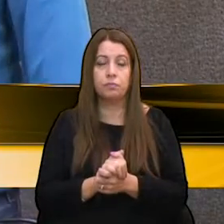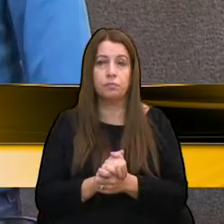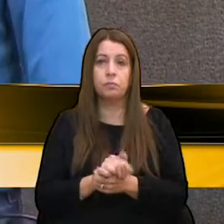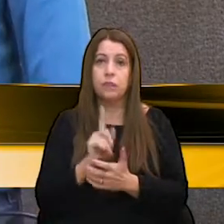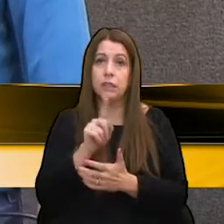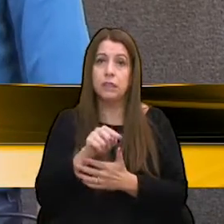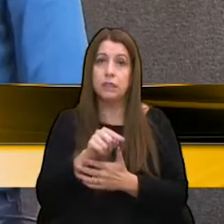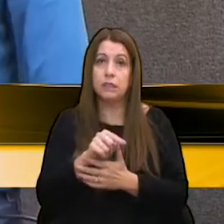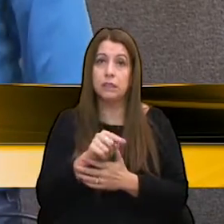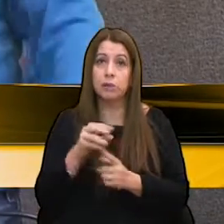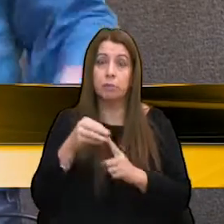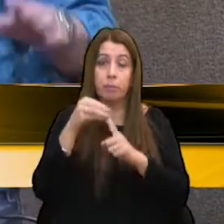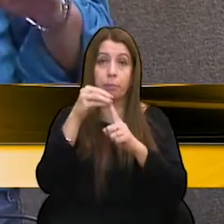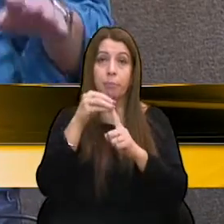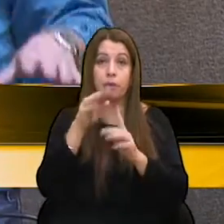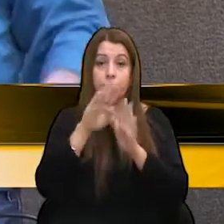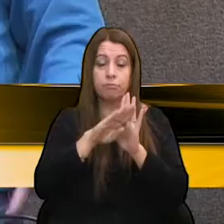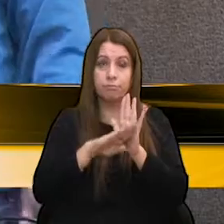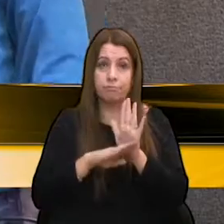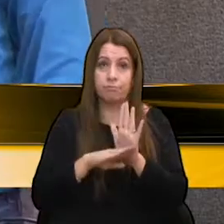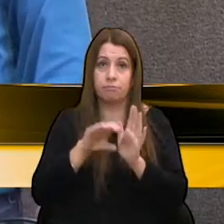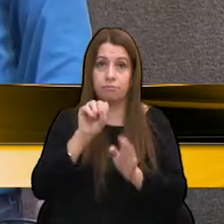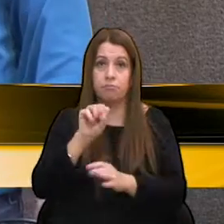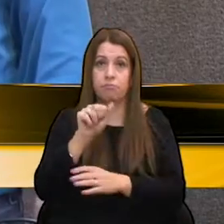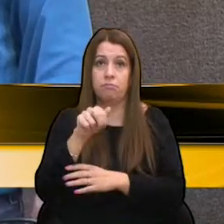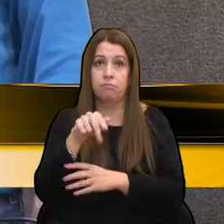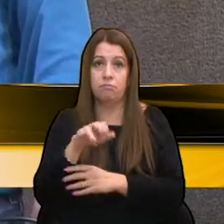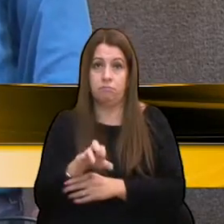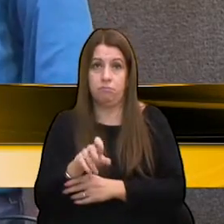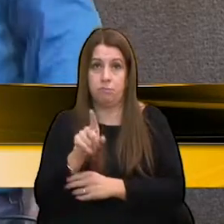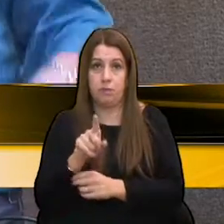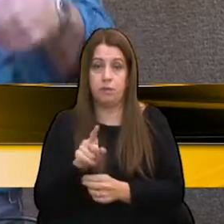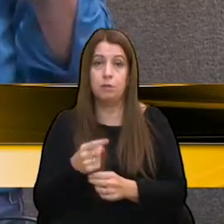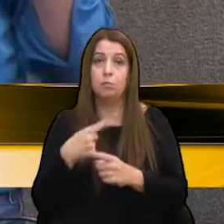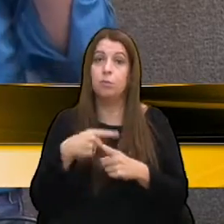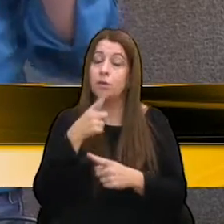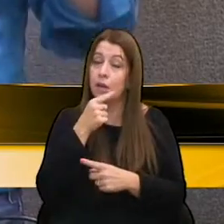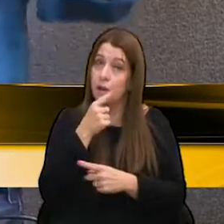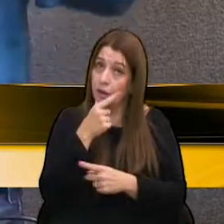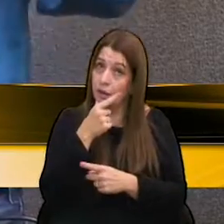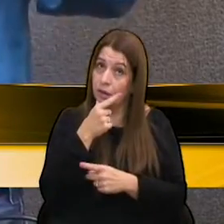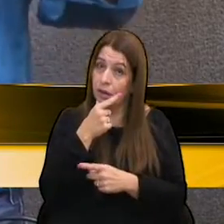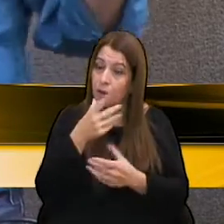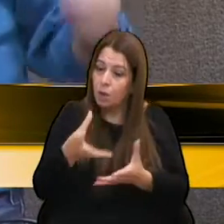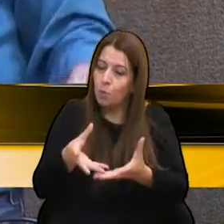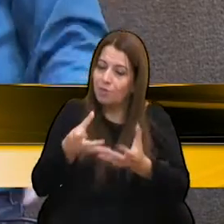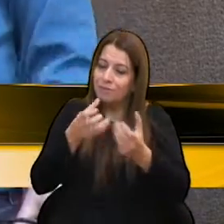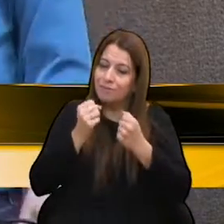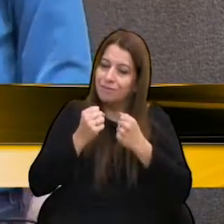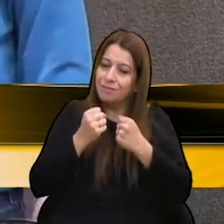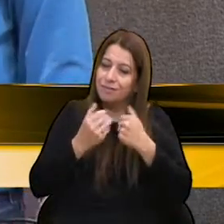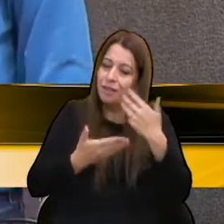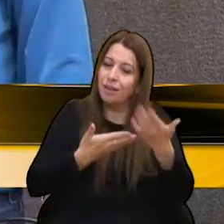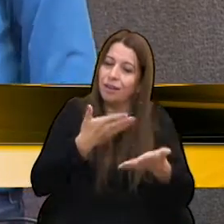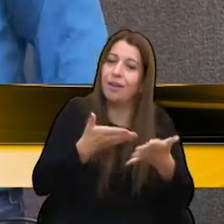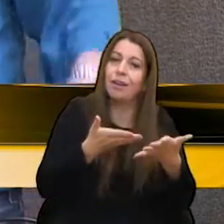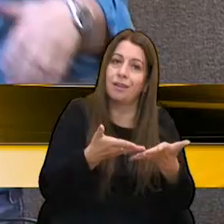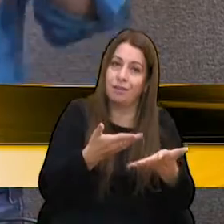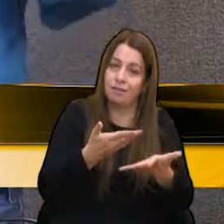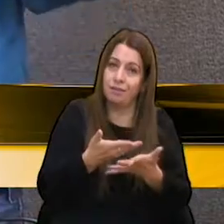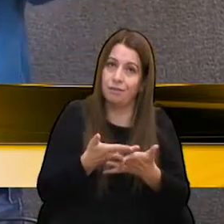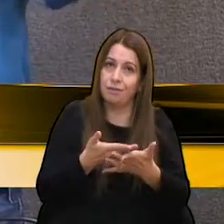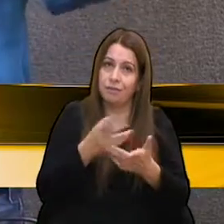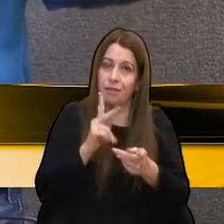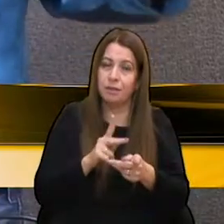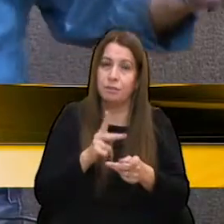que esse era um dos principais programas do SAMAI, porque a água é acolhimento, né? A água,